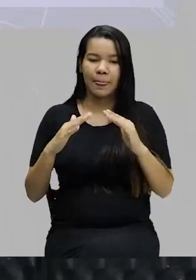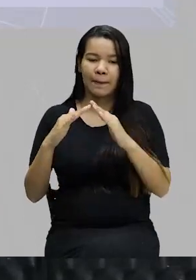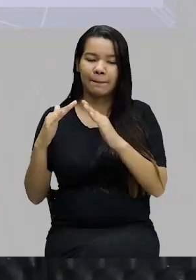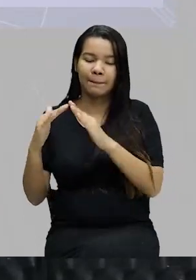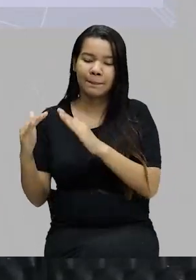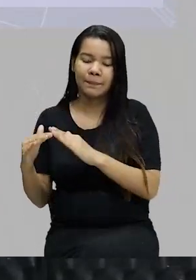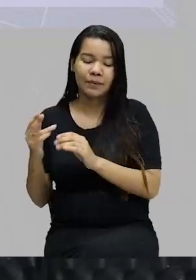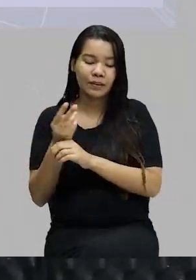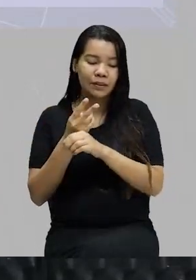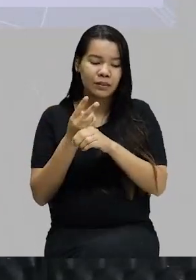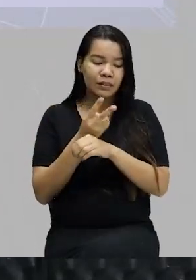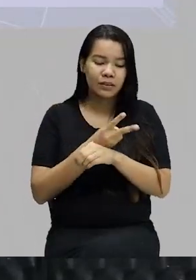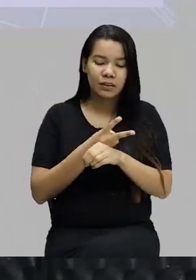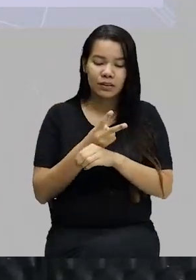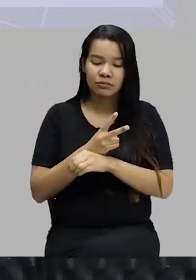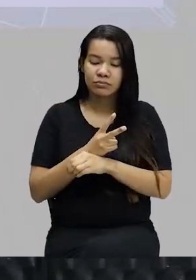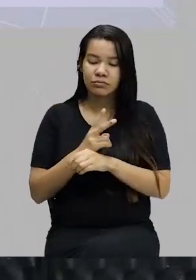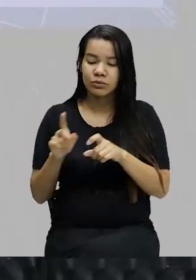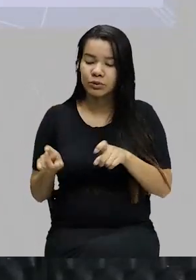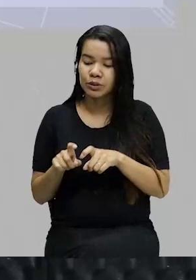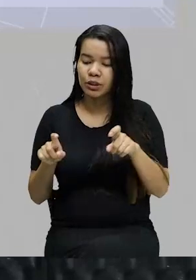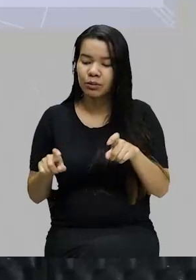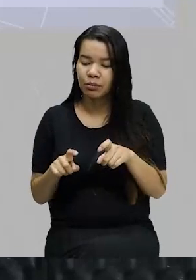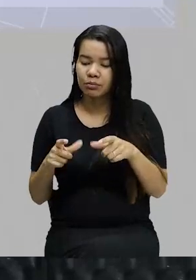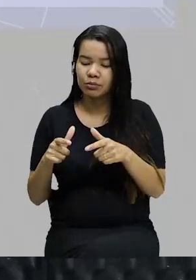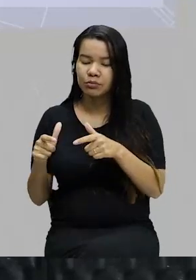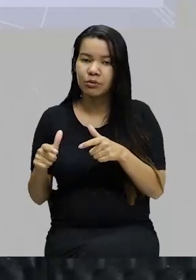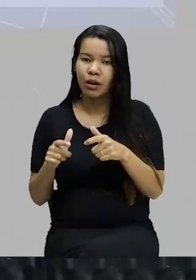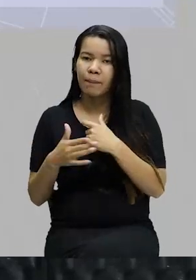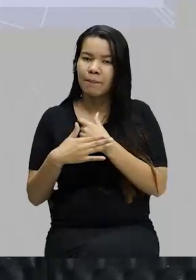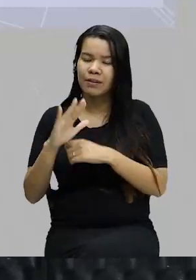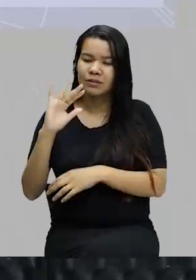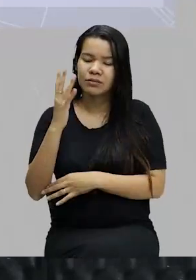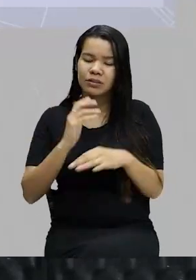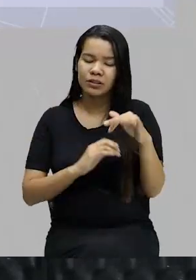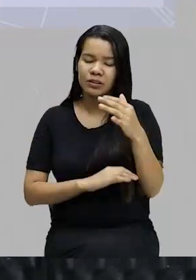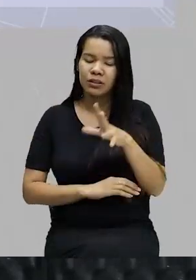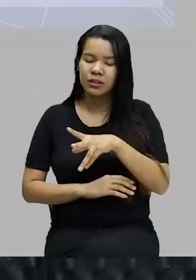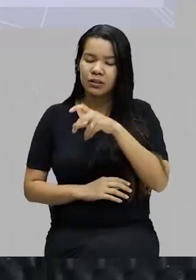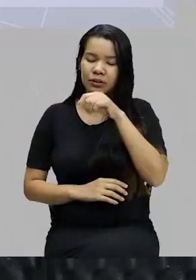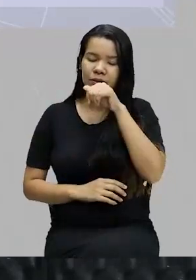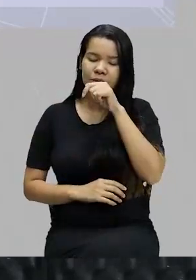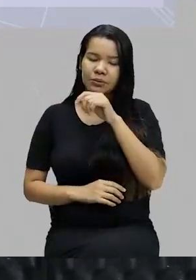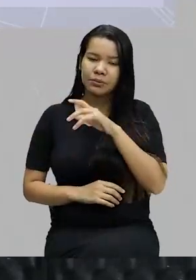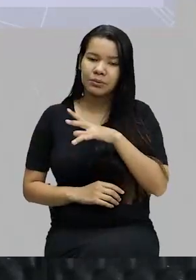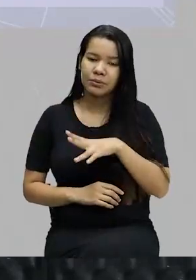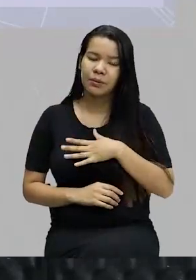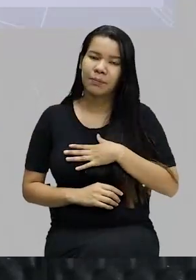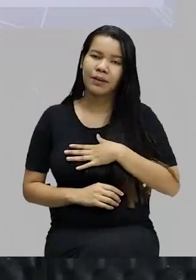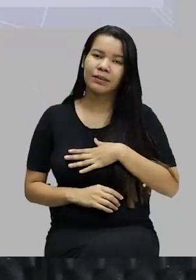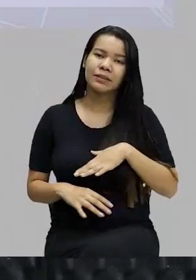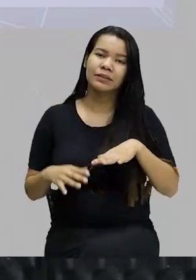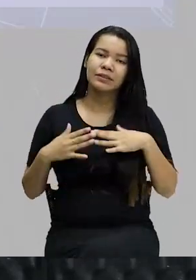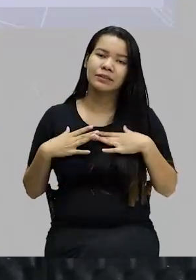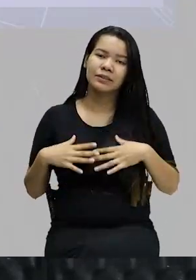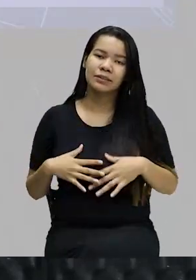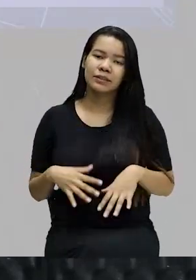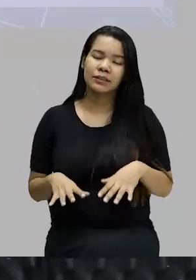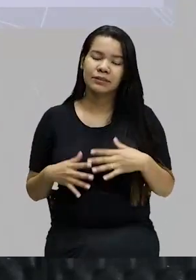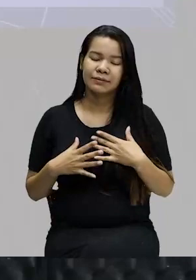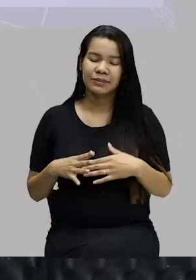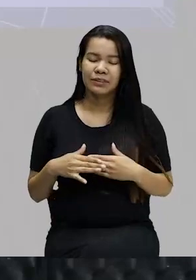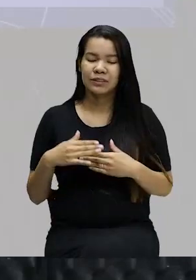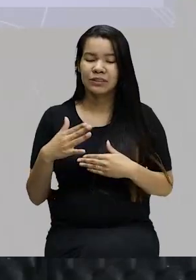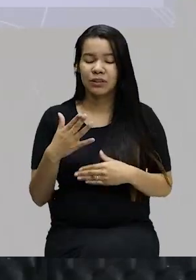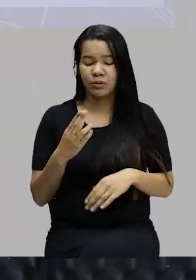lugar mais tranquilo, onde pudessem respirar com tranquilidade, onde pudesse ter mais calmaria para enfrentar esse momento que foi tão